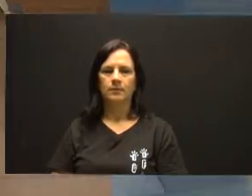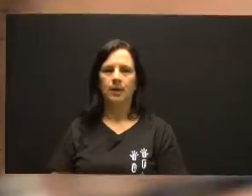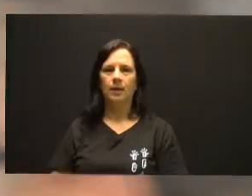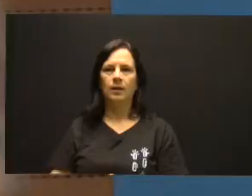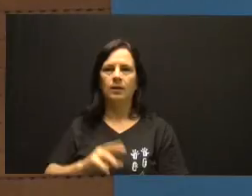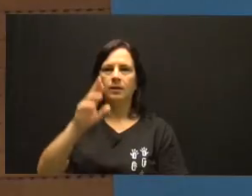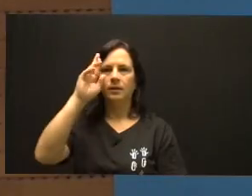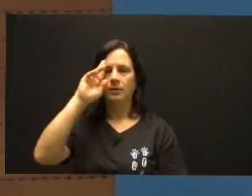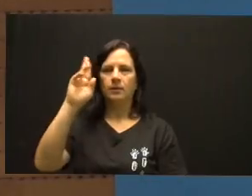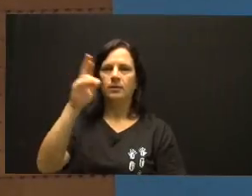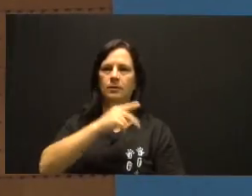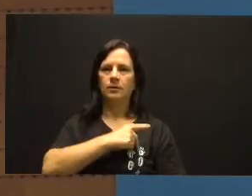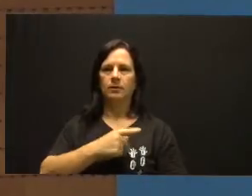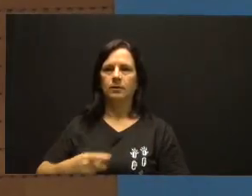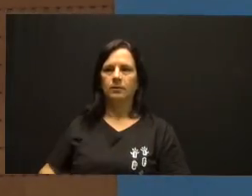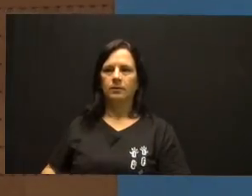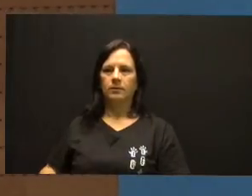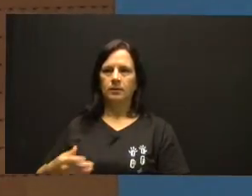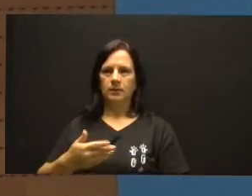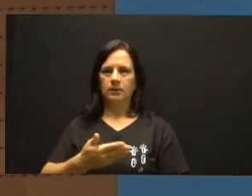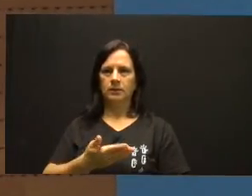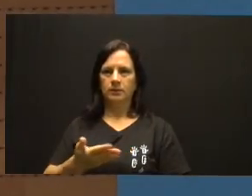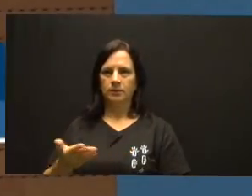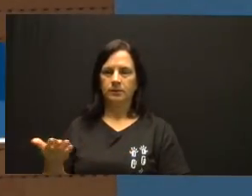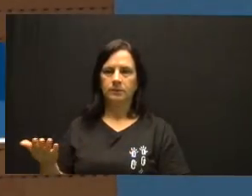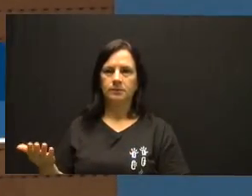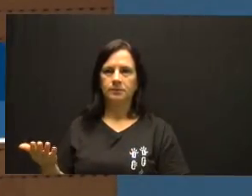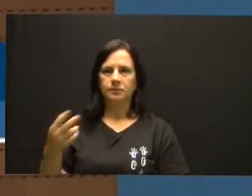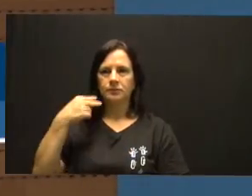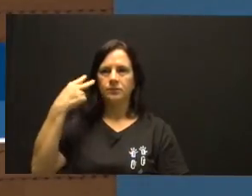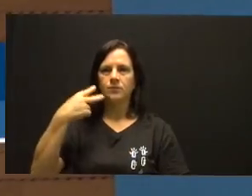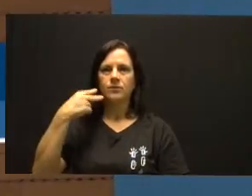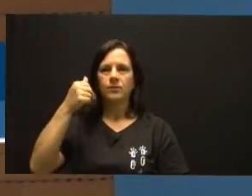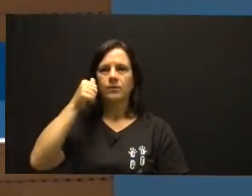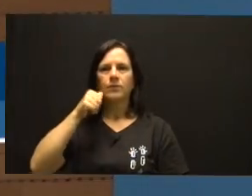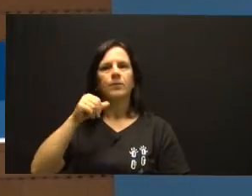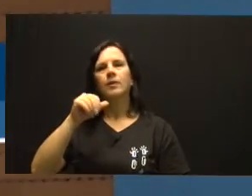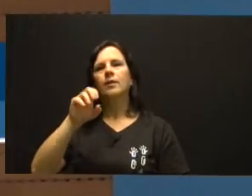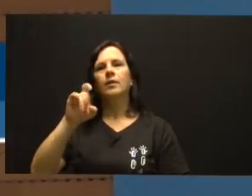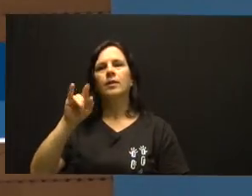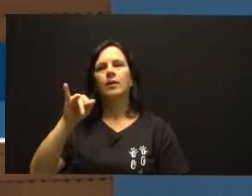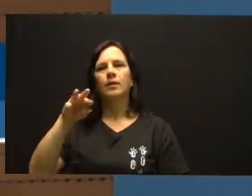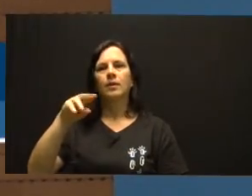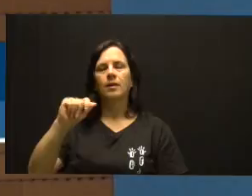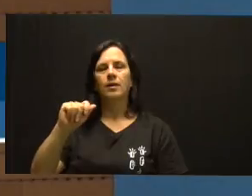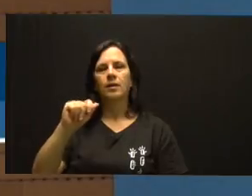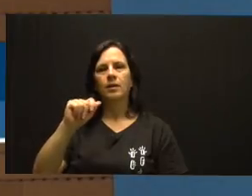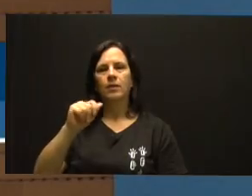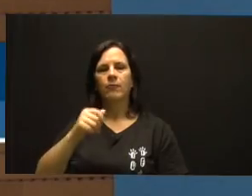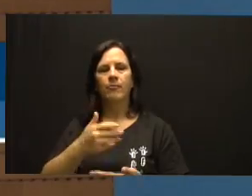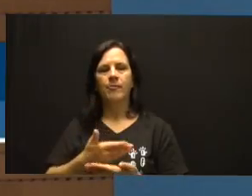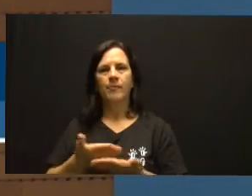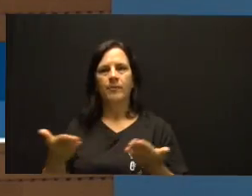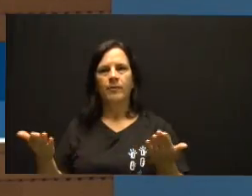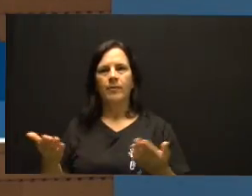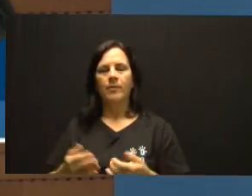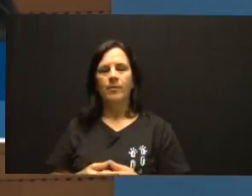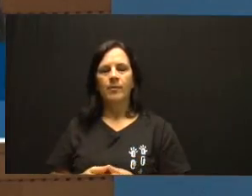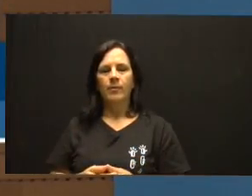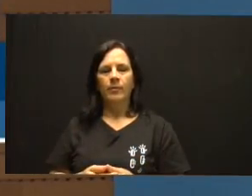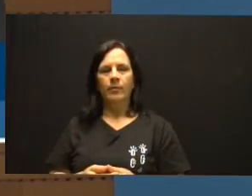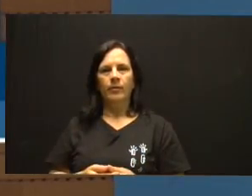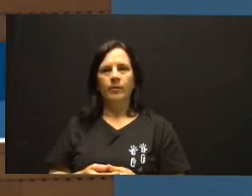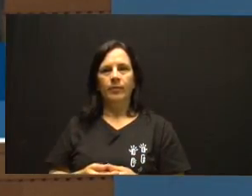Senhor presidente, nobres pares, vereadora Érica, senhoras e senhores,